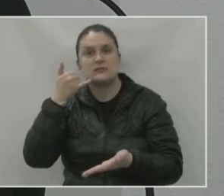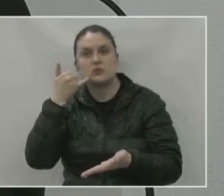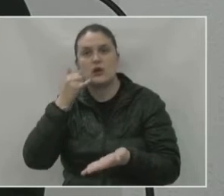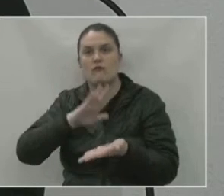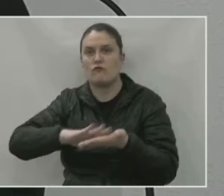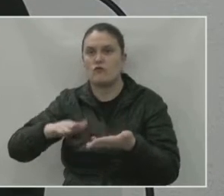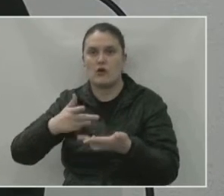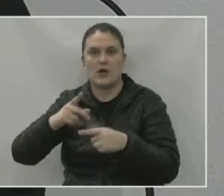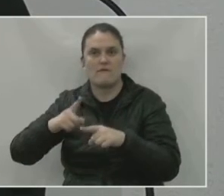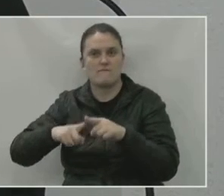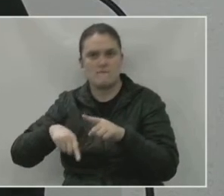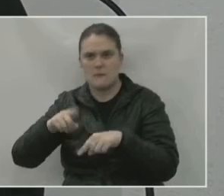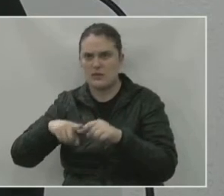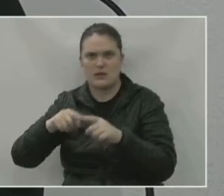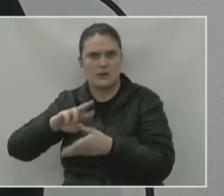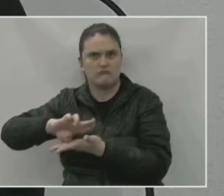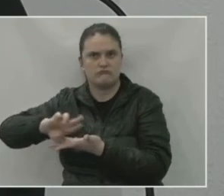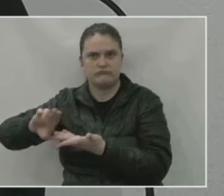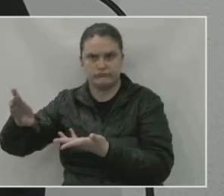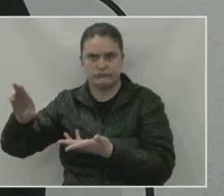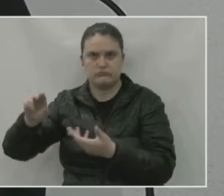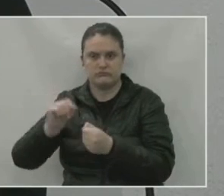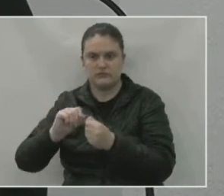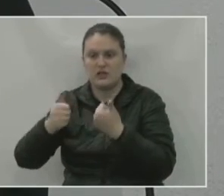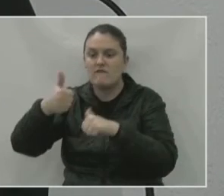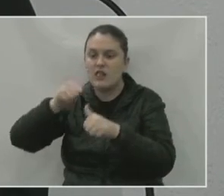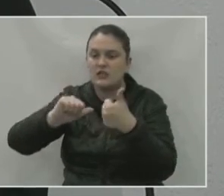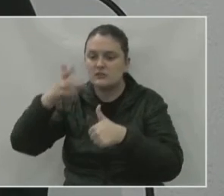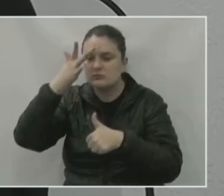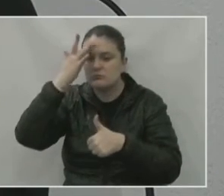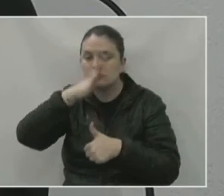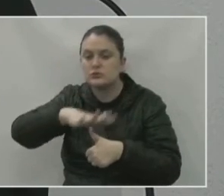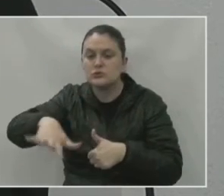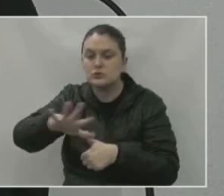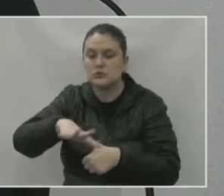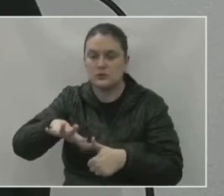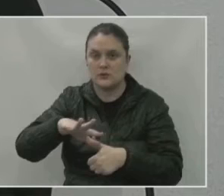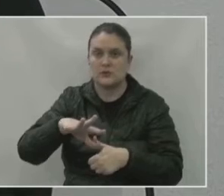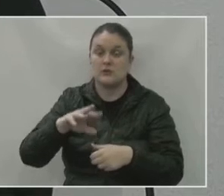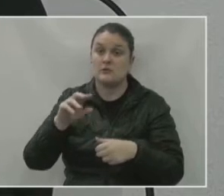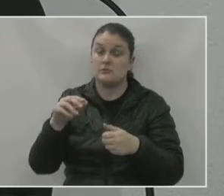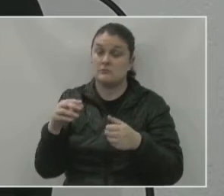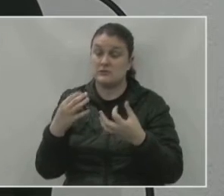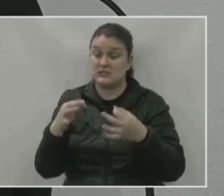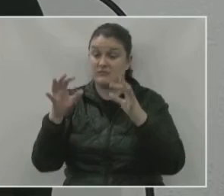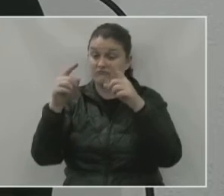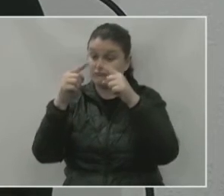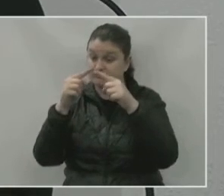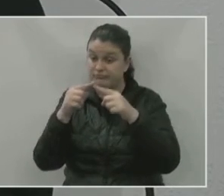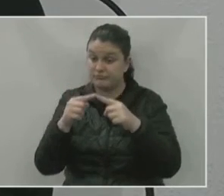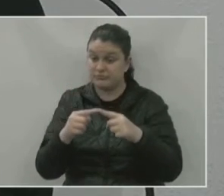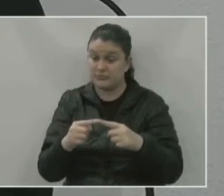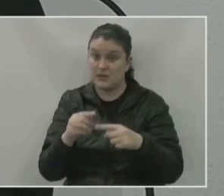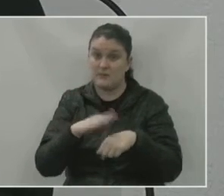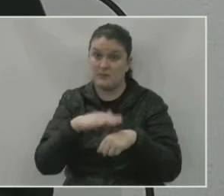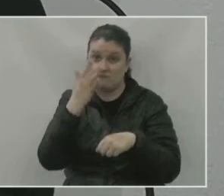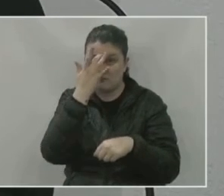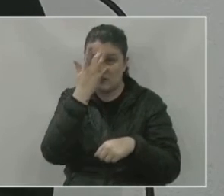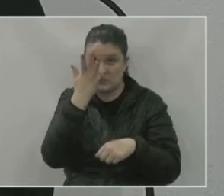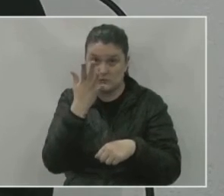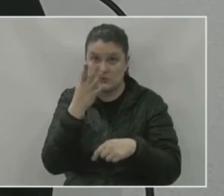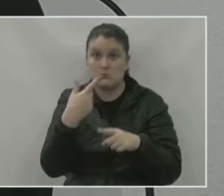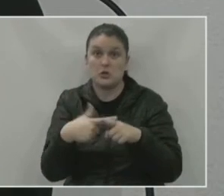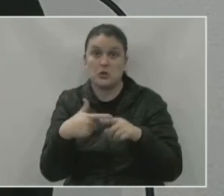instrumentos. Então, essa estrutura mais adequada, ela até facilita. Facilita